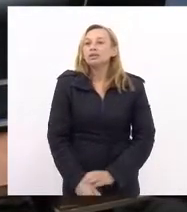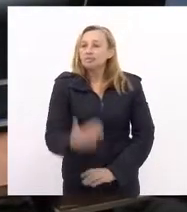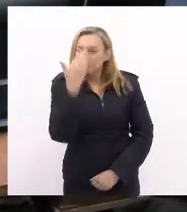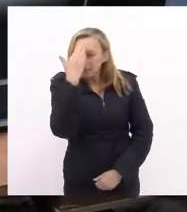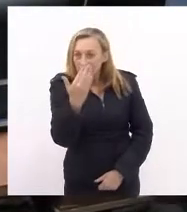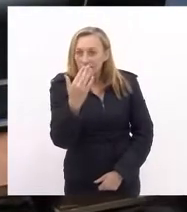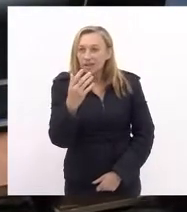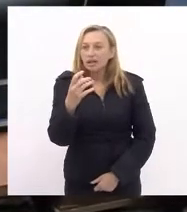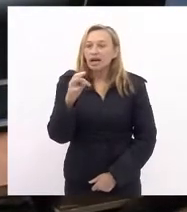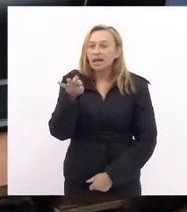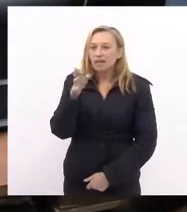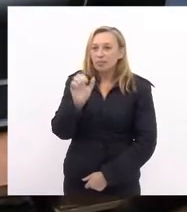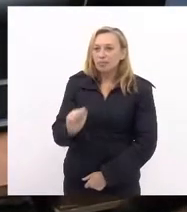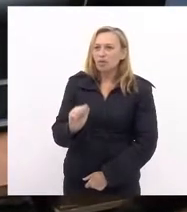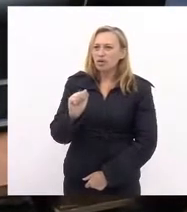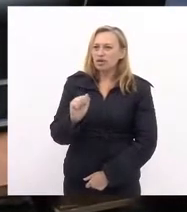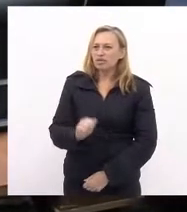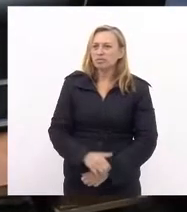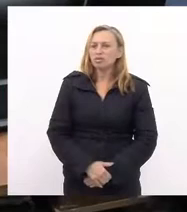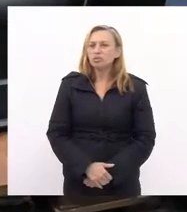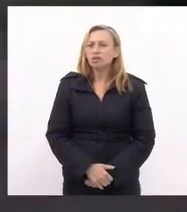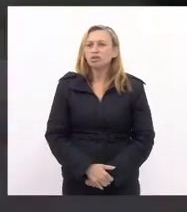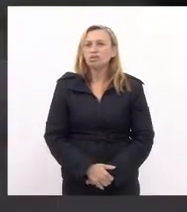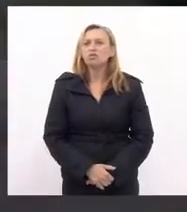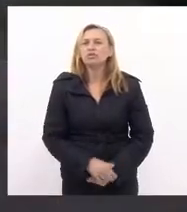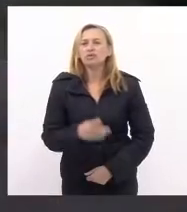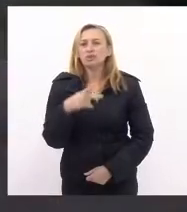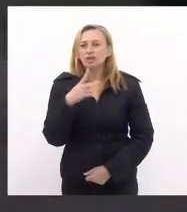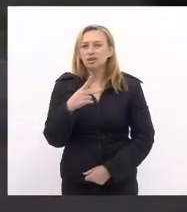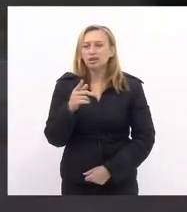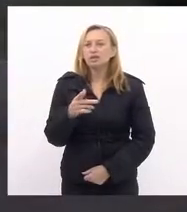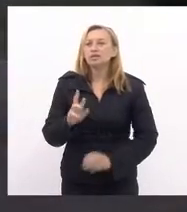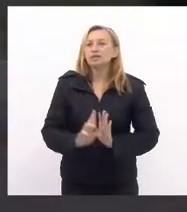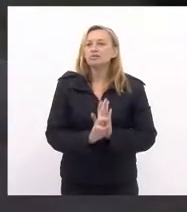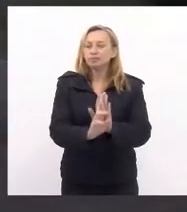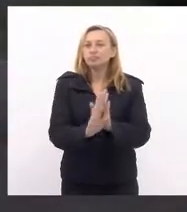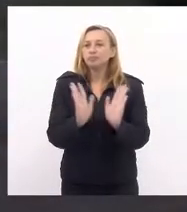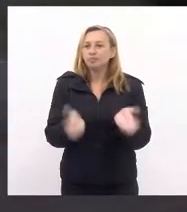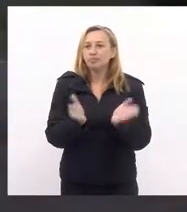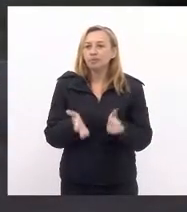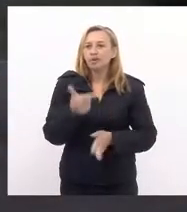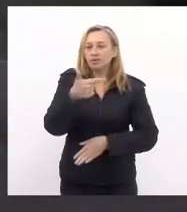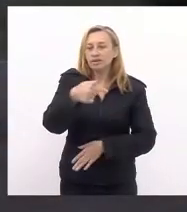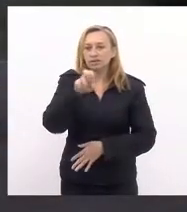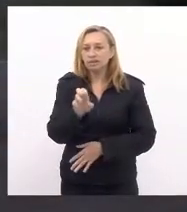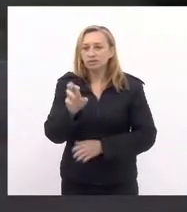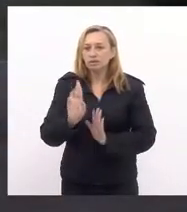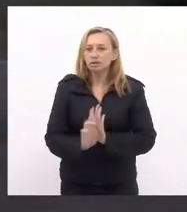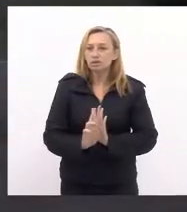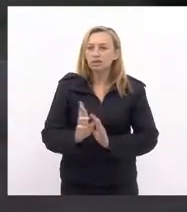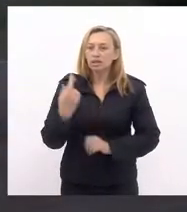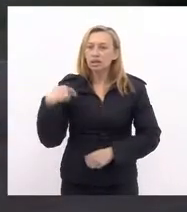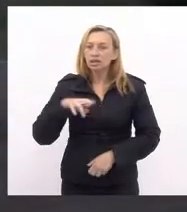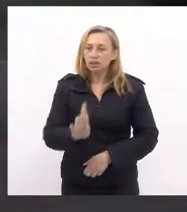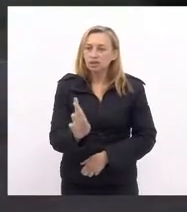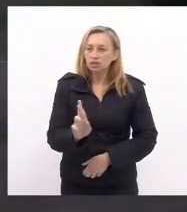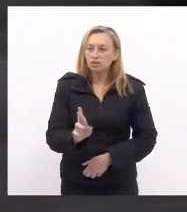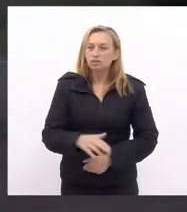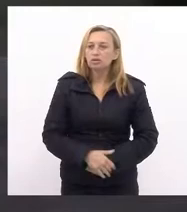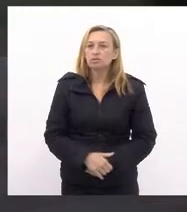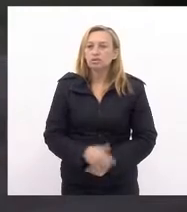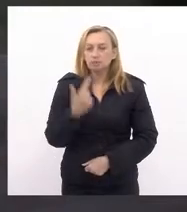Obrigada, Araribóia. Como foi bem dito aqui, nós temos aqui representado hoje 25 religiões. Nós vemos